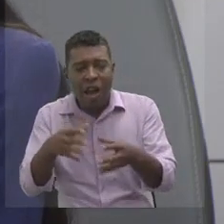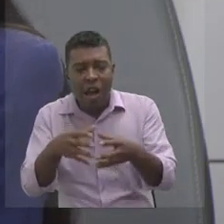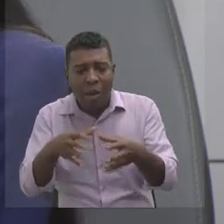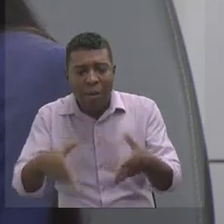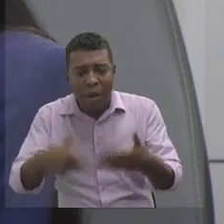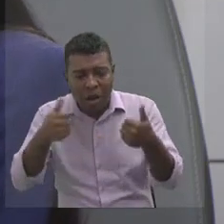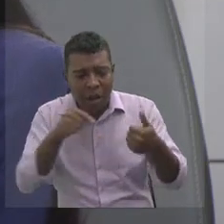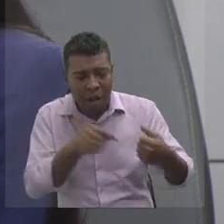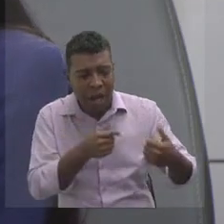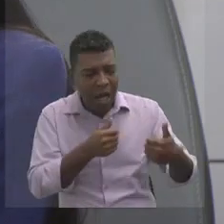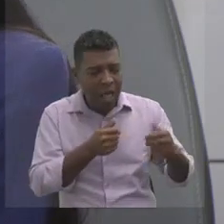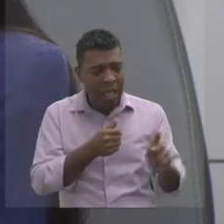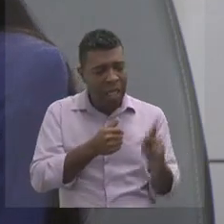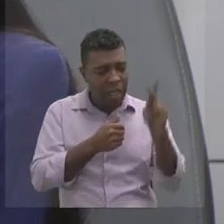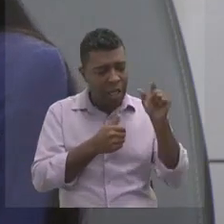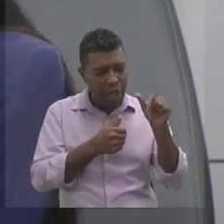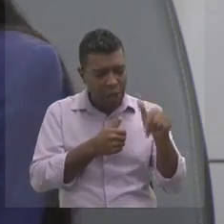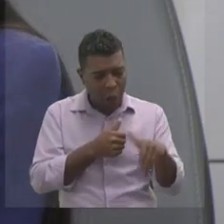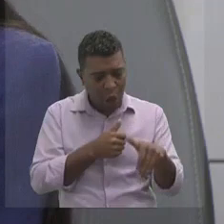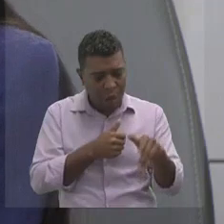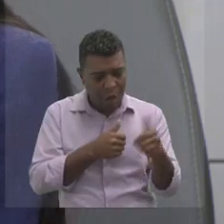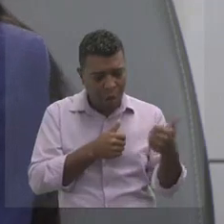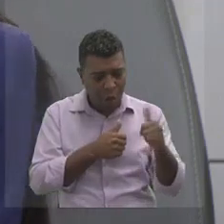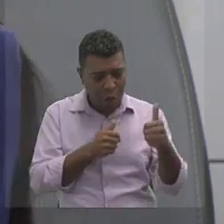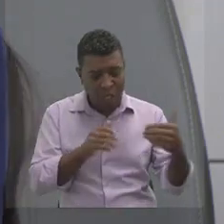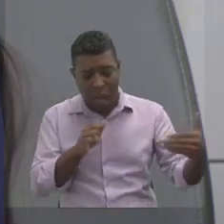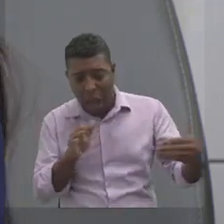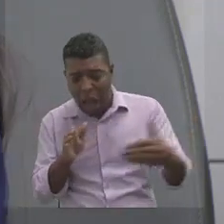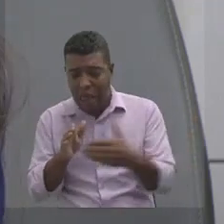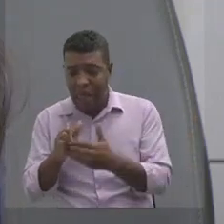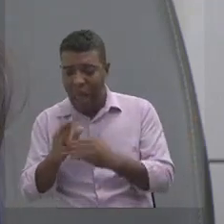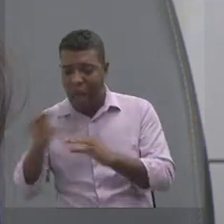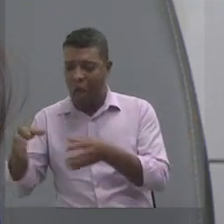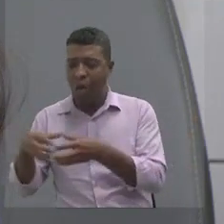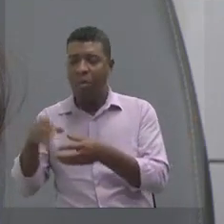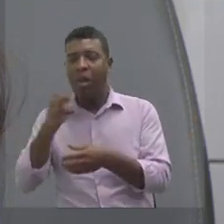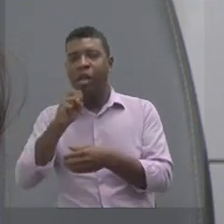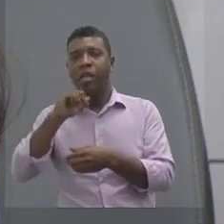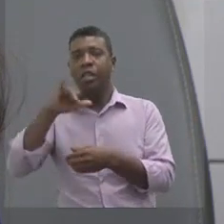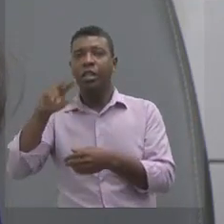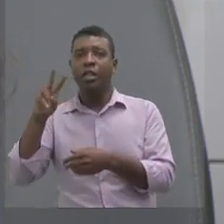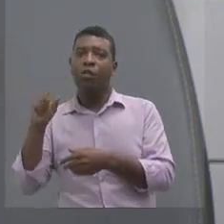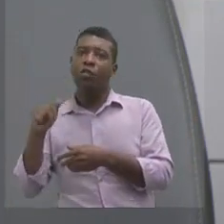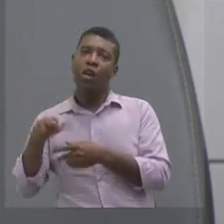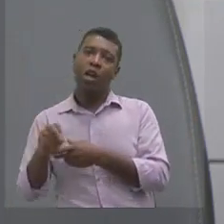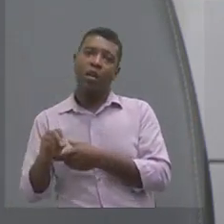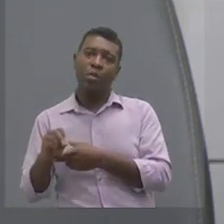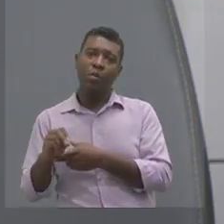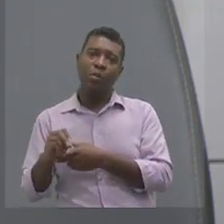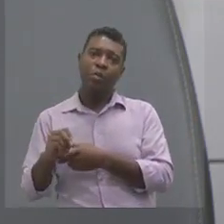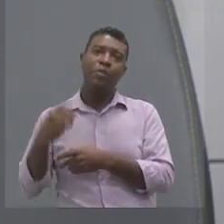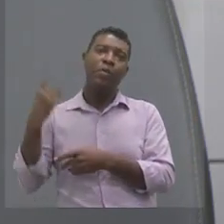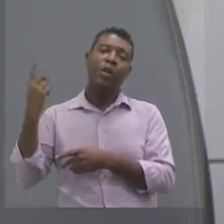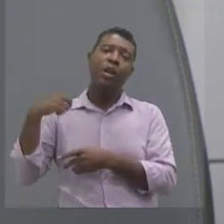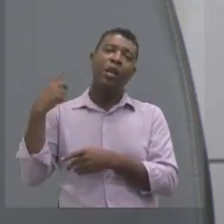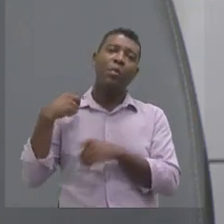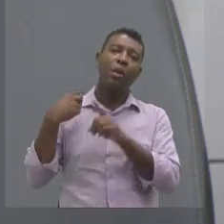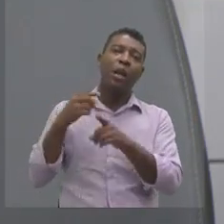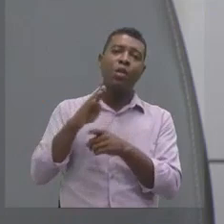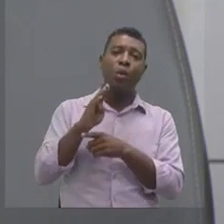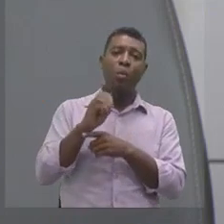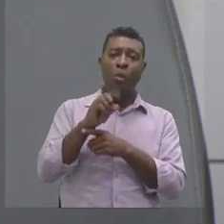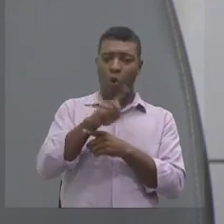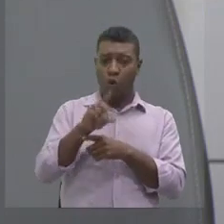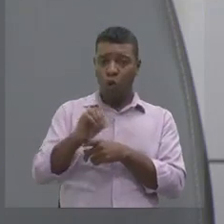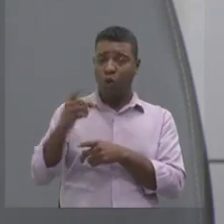quilômetro 11 mas também pegando a comunidade de Silvano e aqui o deputado Bosco colocou de forma